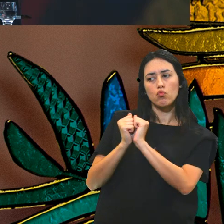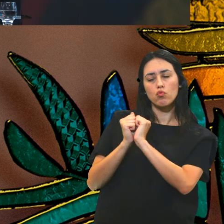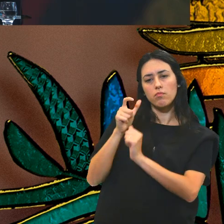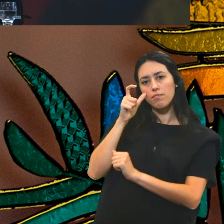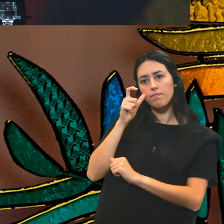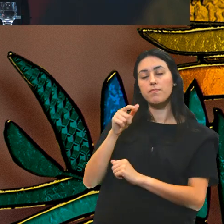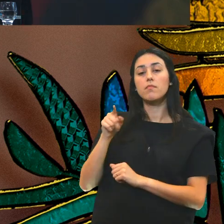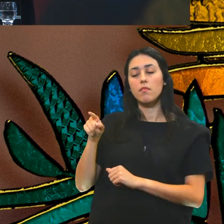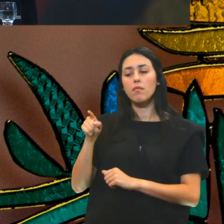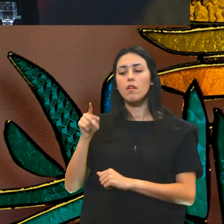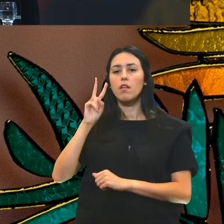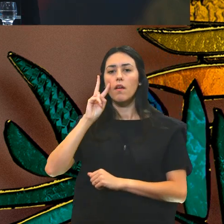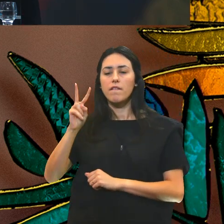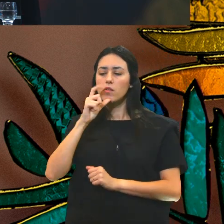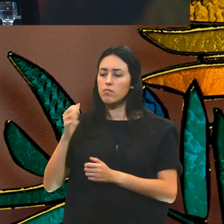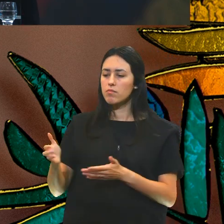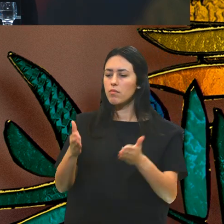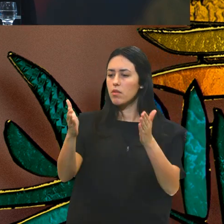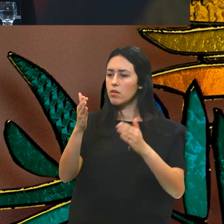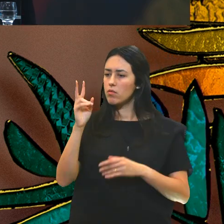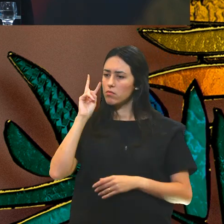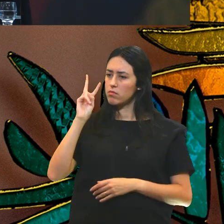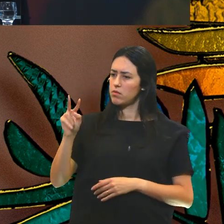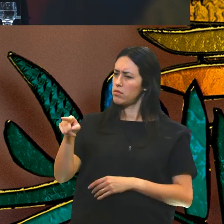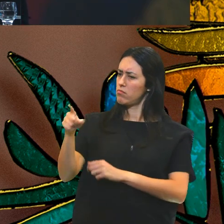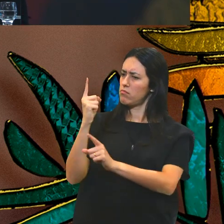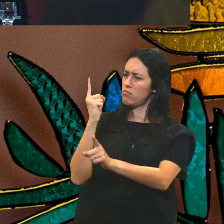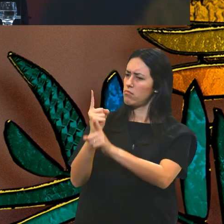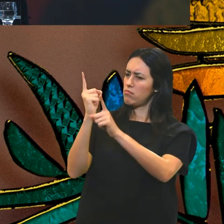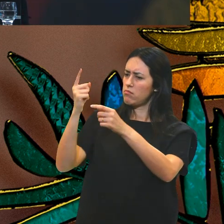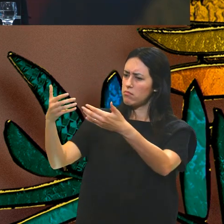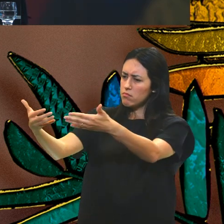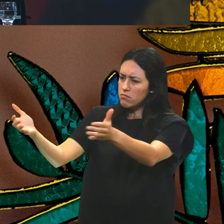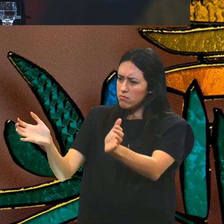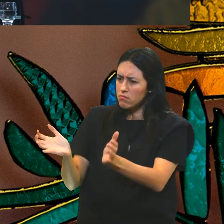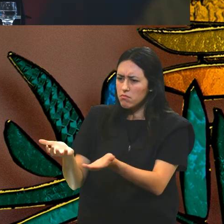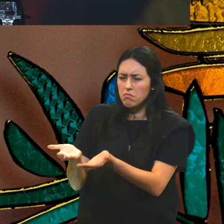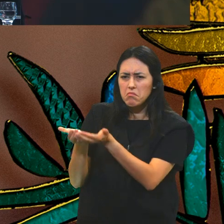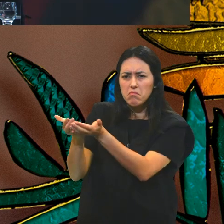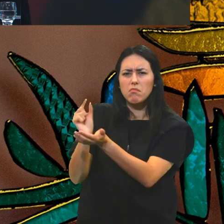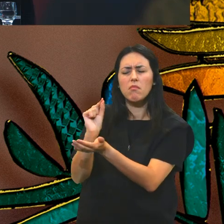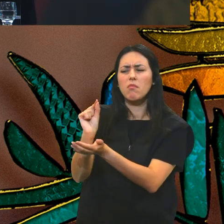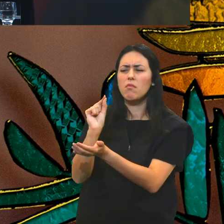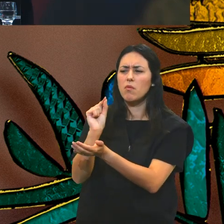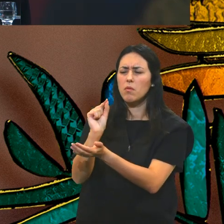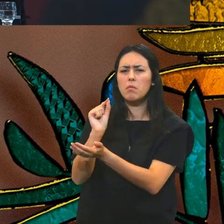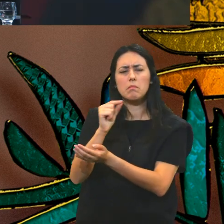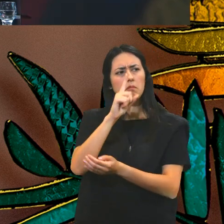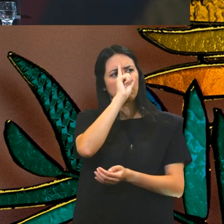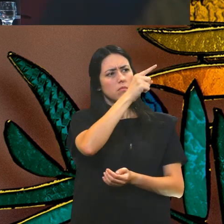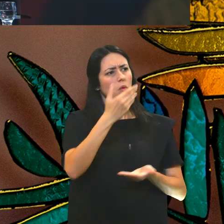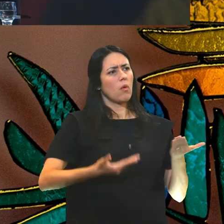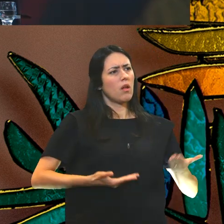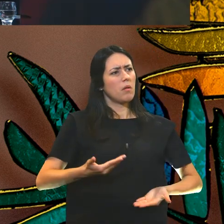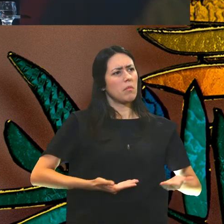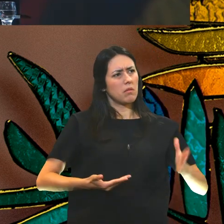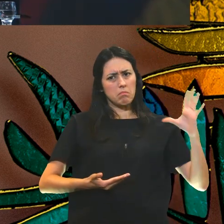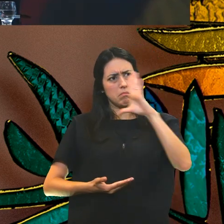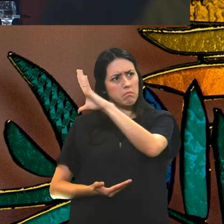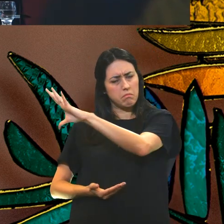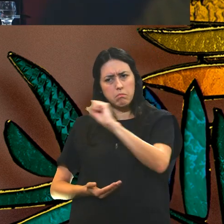juncos e mandou que uma de suas escravas fosse buscá-la. A princesa abriu a cesta e viu um bebê